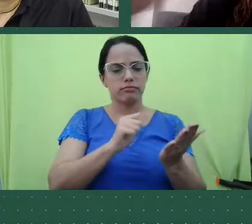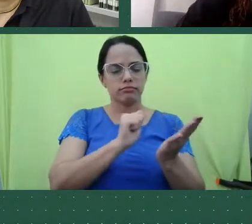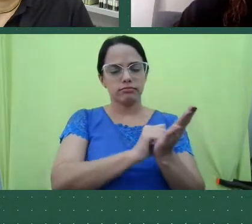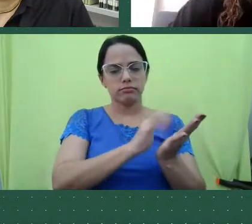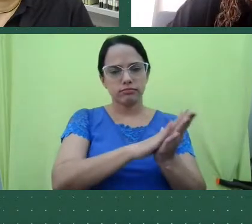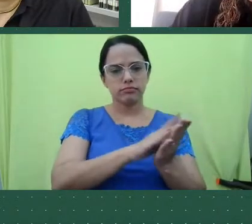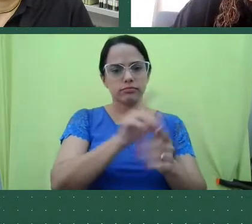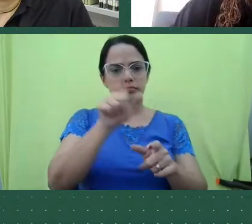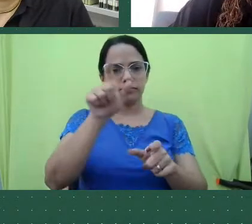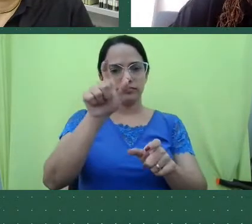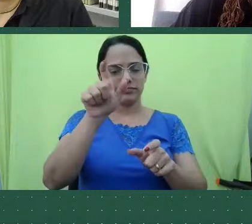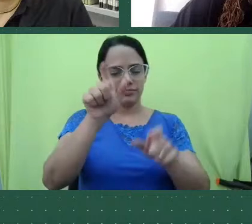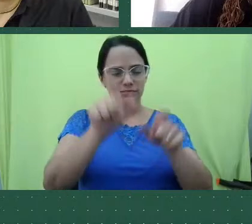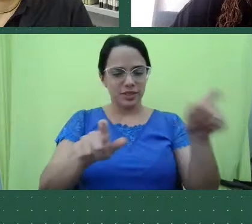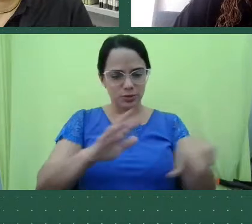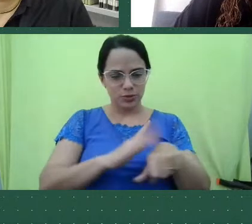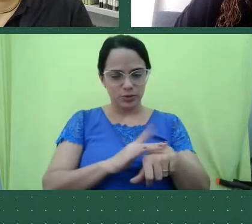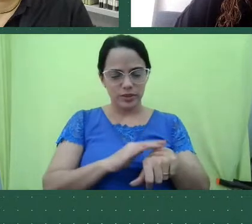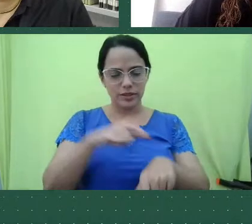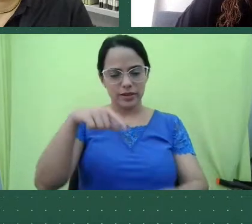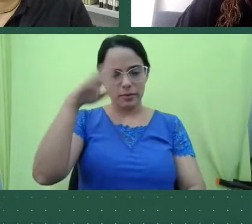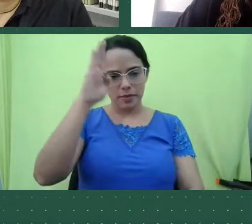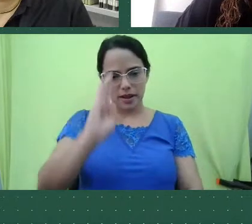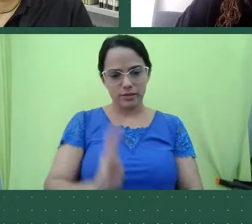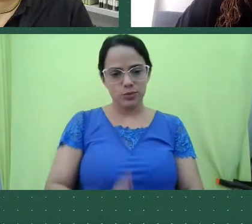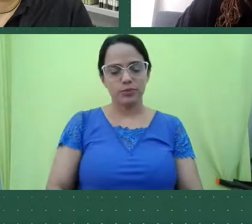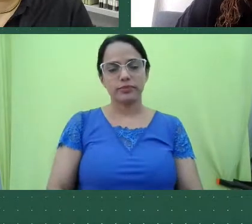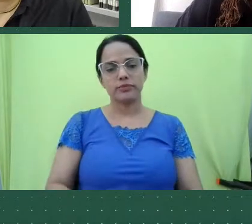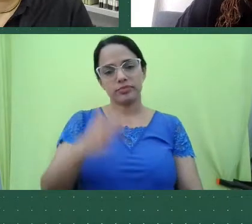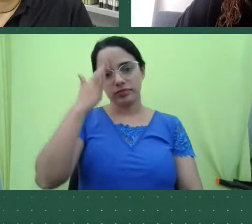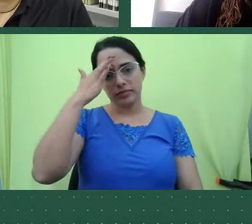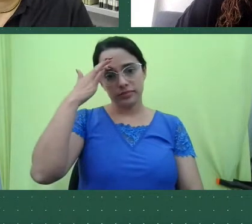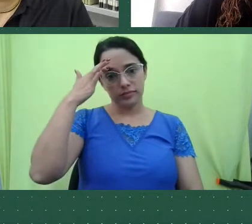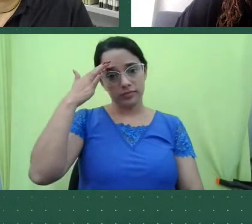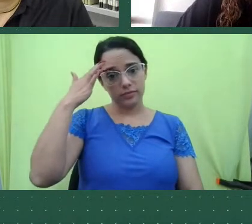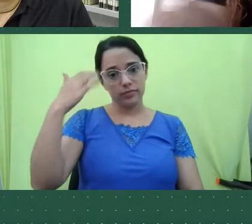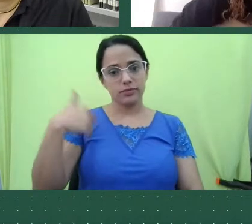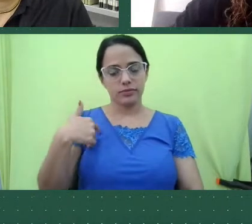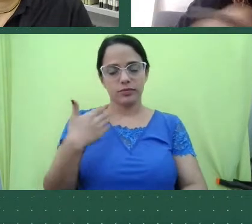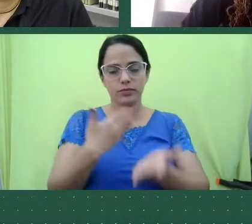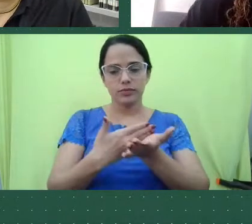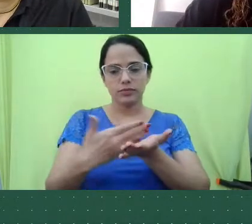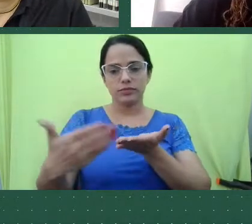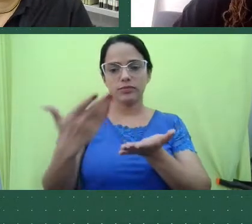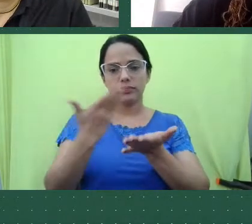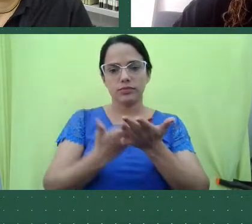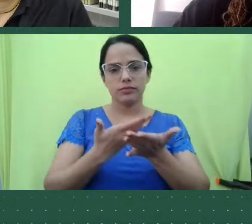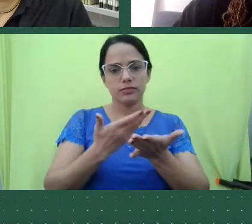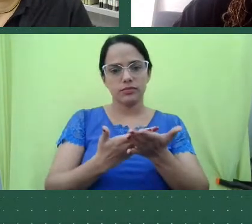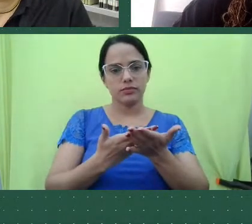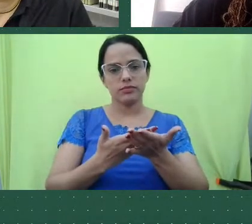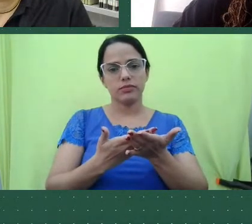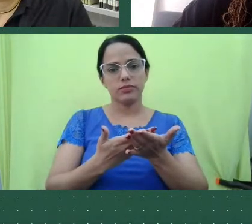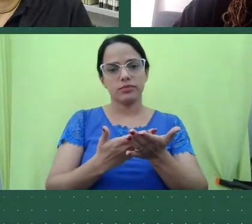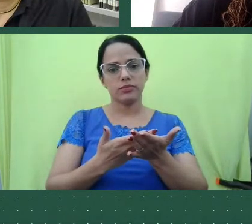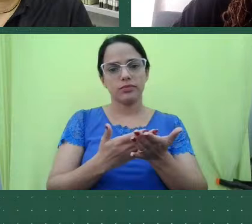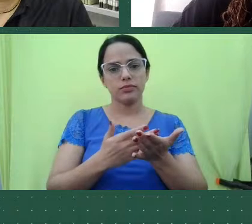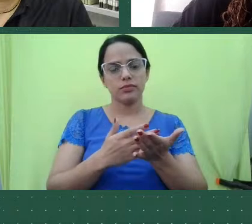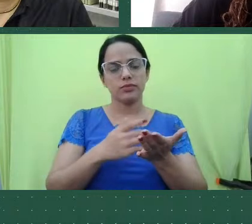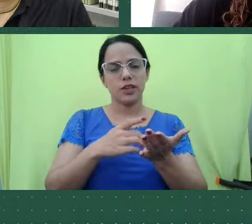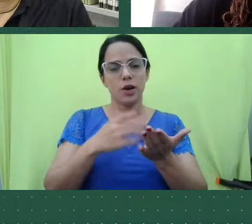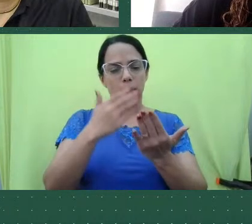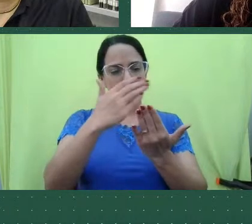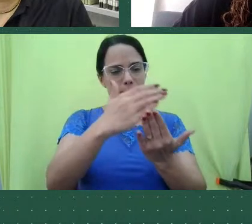Thaisa, eu comecei a estudar prontuário eletrônico